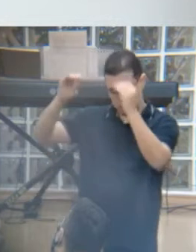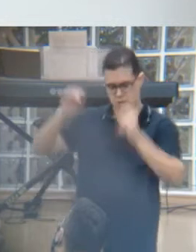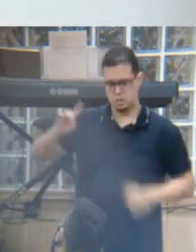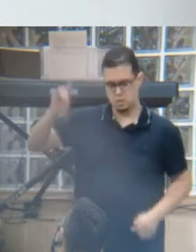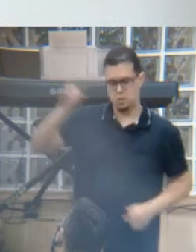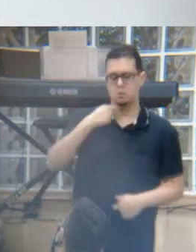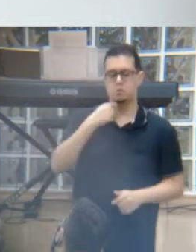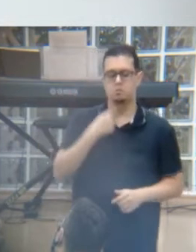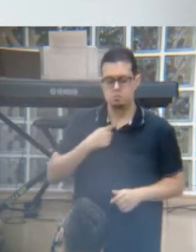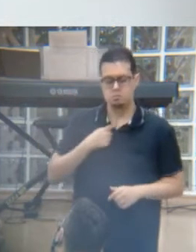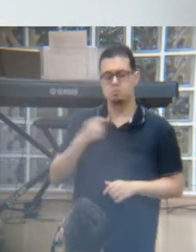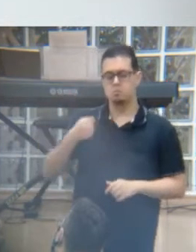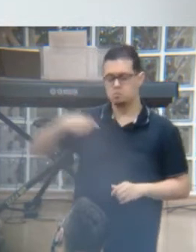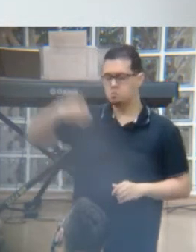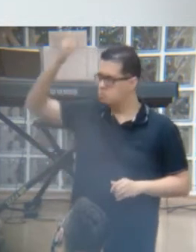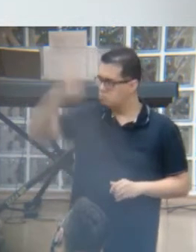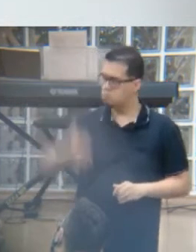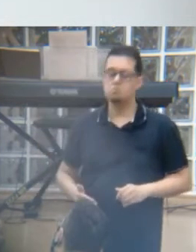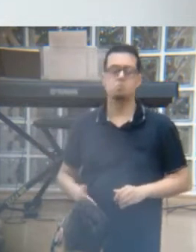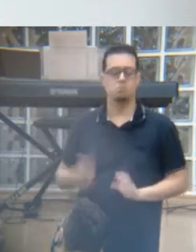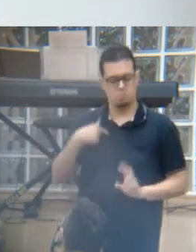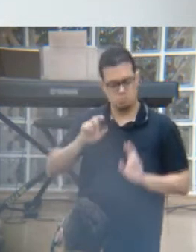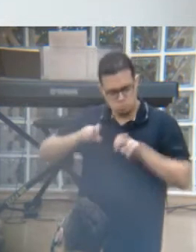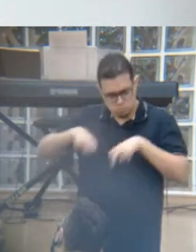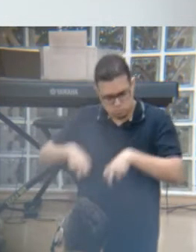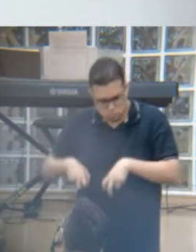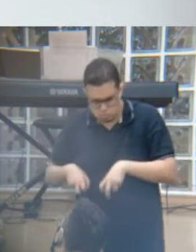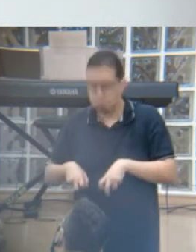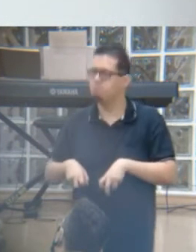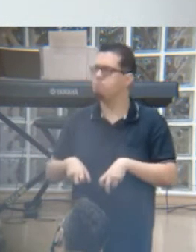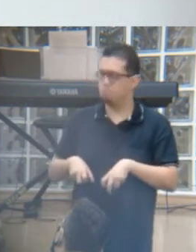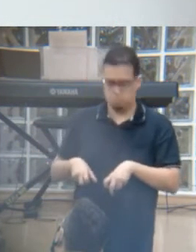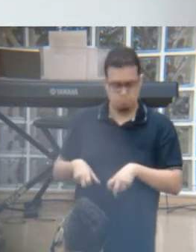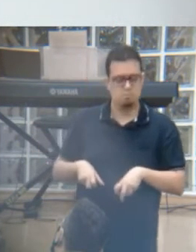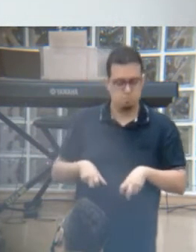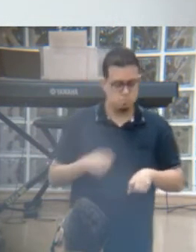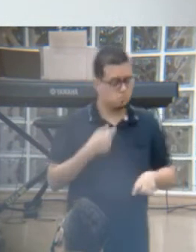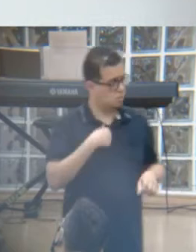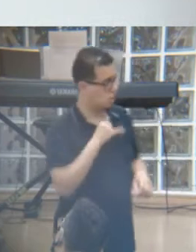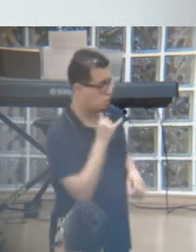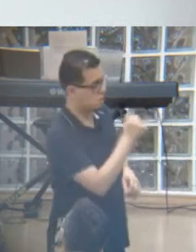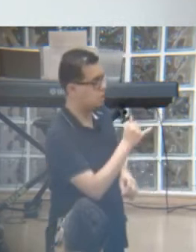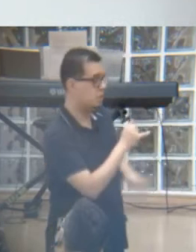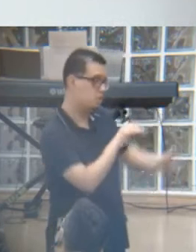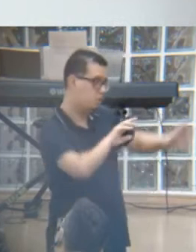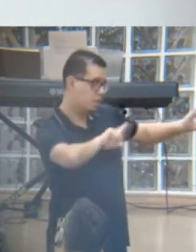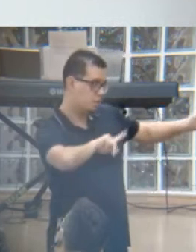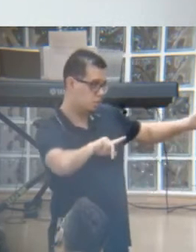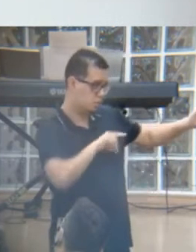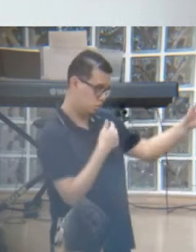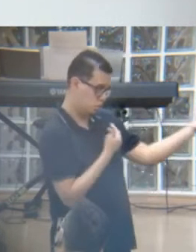estou, diante de quem eu me prostro, e poderia dizer ao rei, diferente de vocês, que estão servindo a